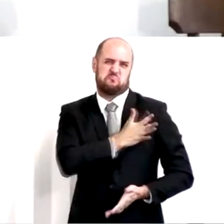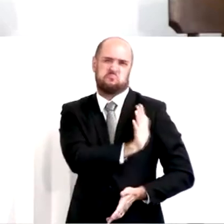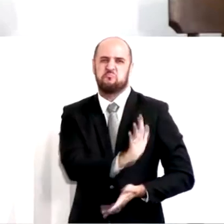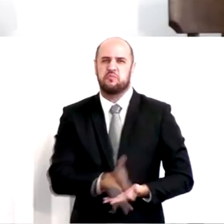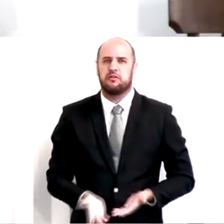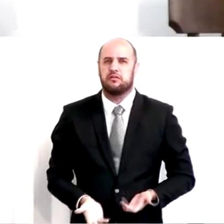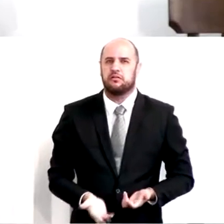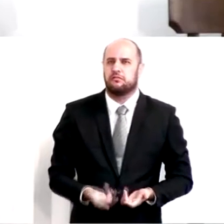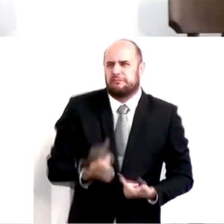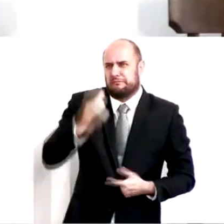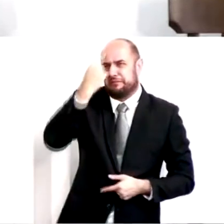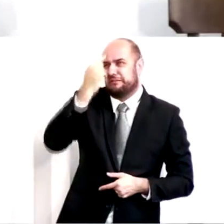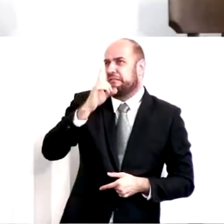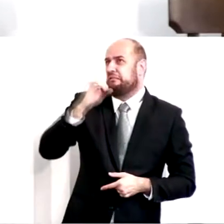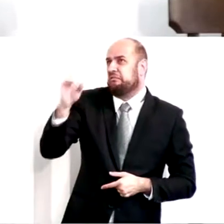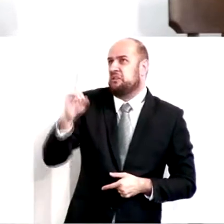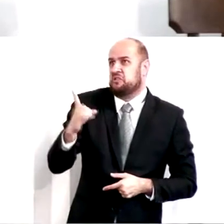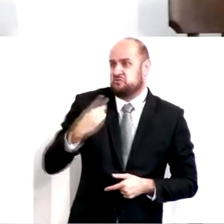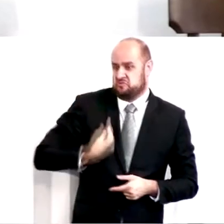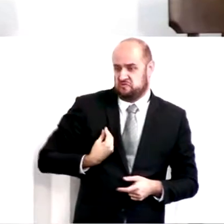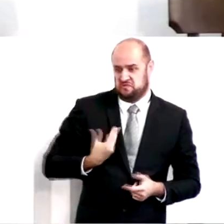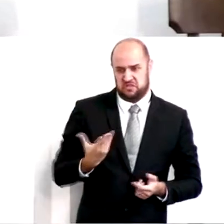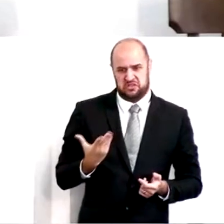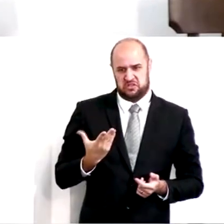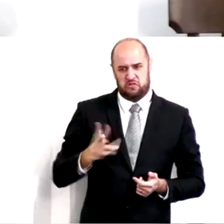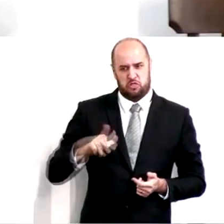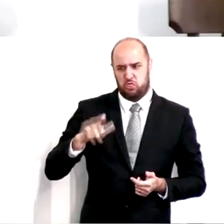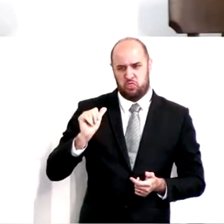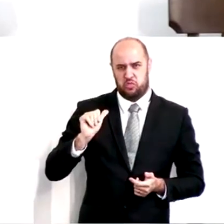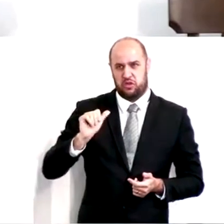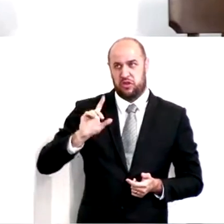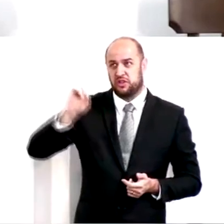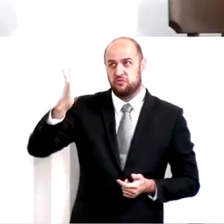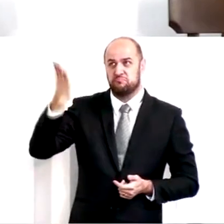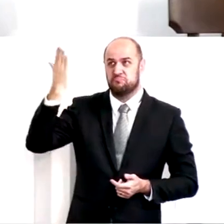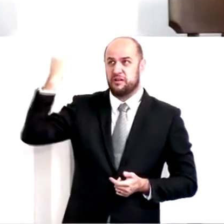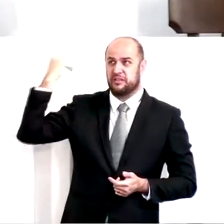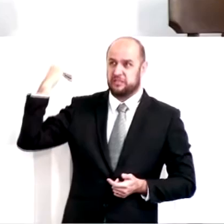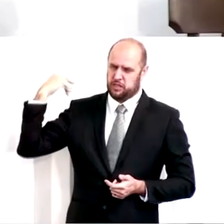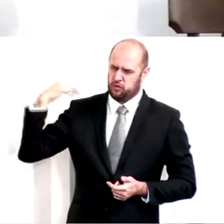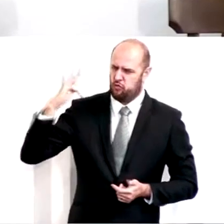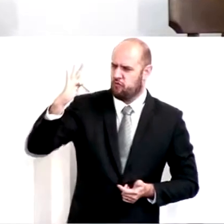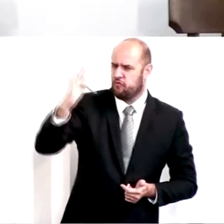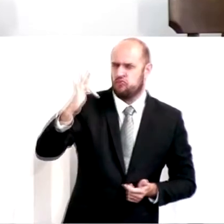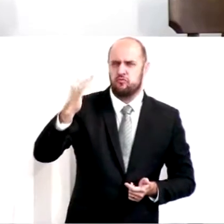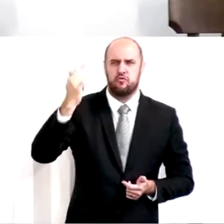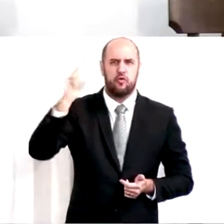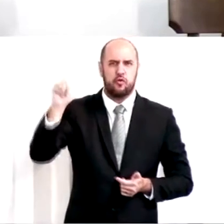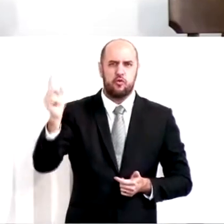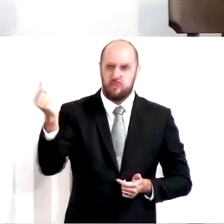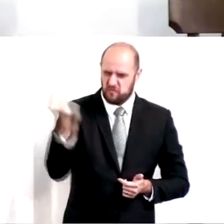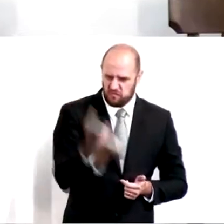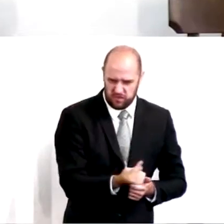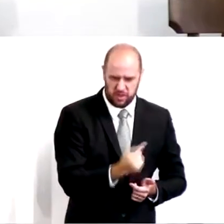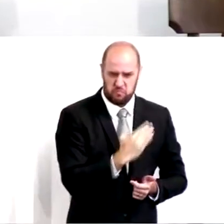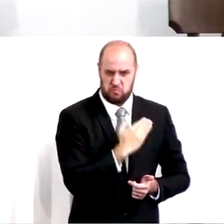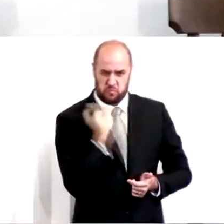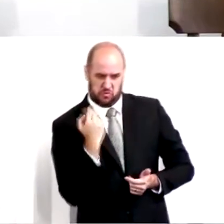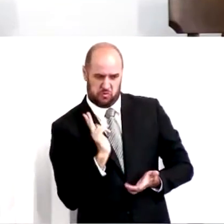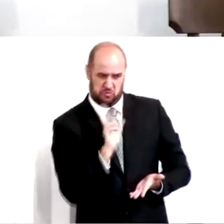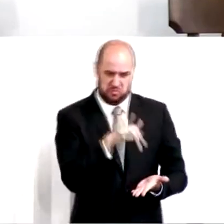Imaginem, Deus ressurgir? Jamais. Deus sempre existiu, Deus é outro. Imaginem, dizer que